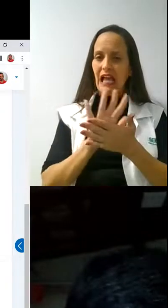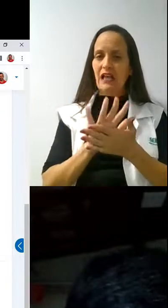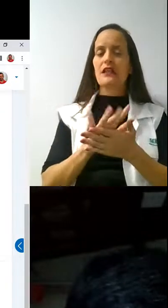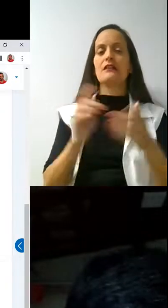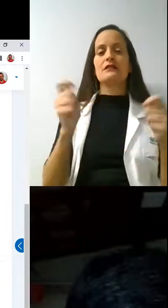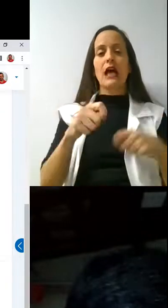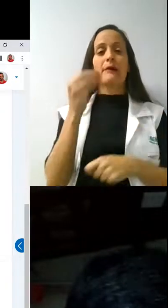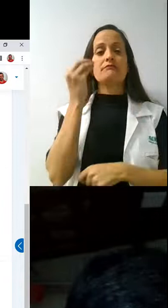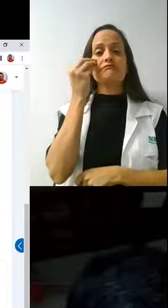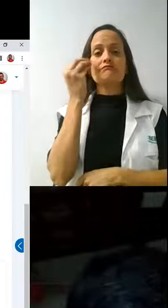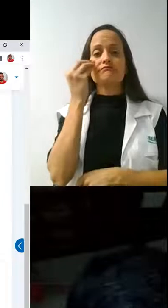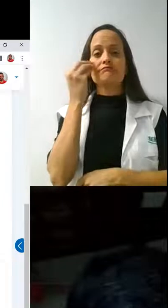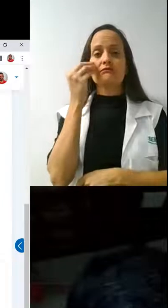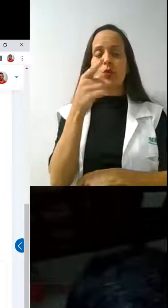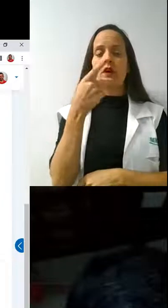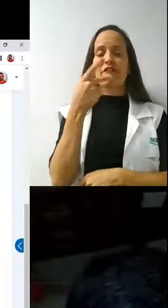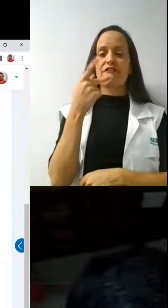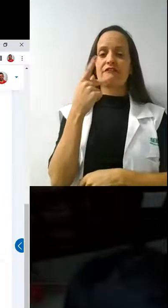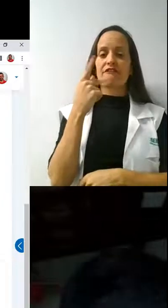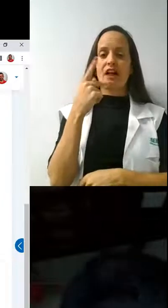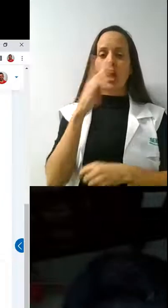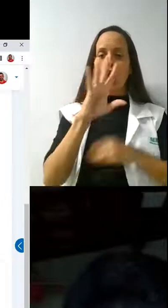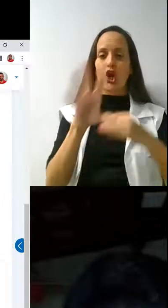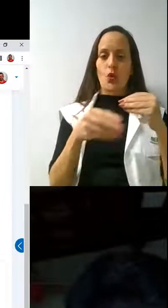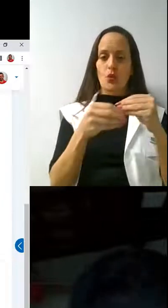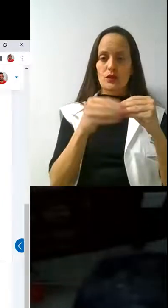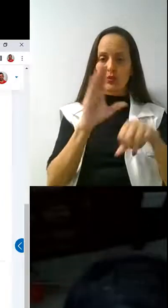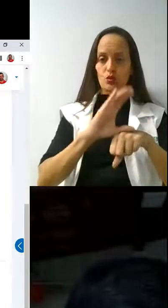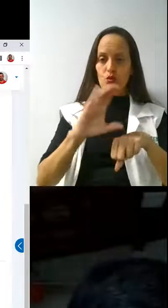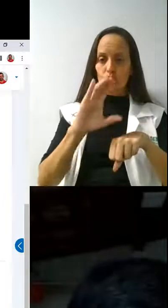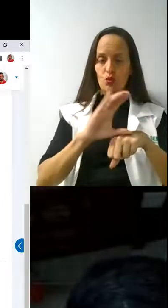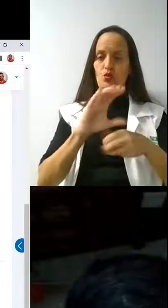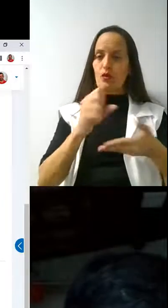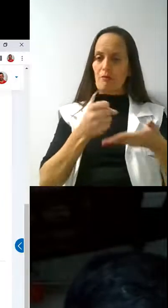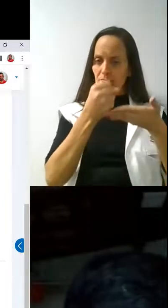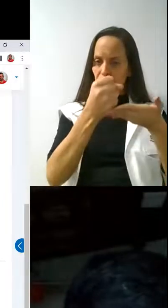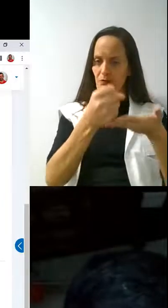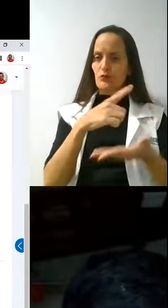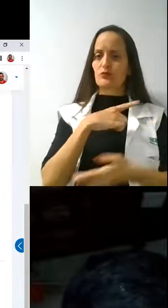O conteúdo do curso tem 2 links. O link do